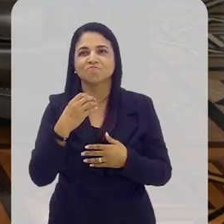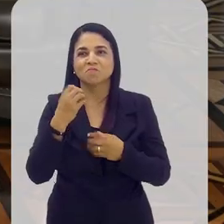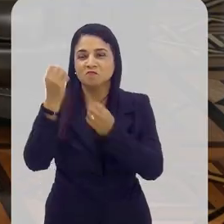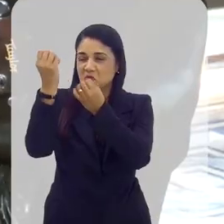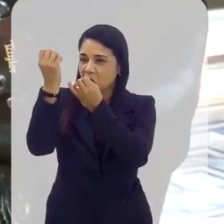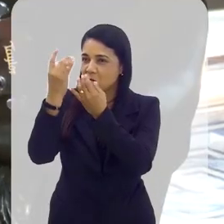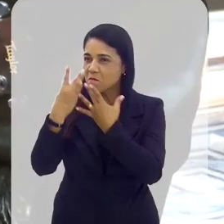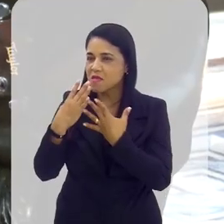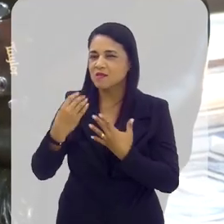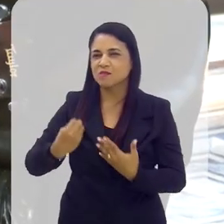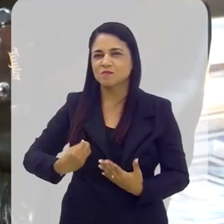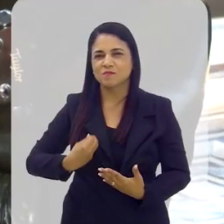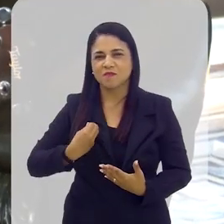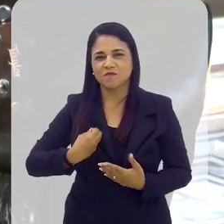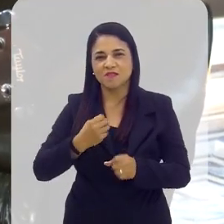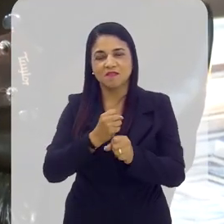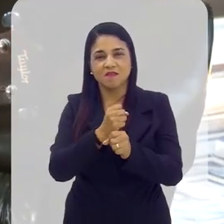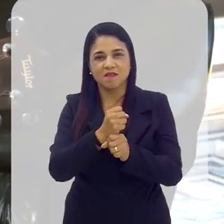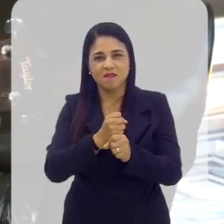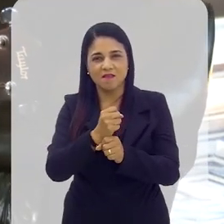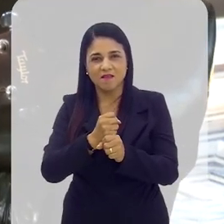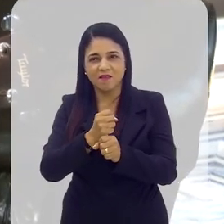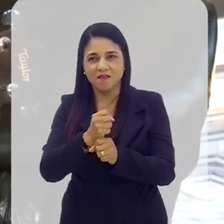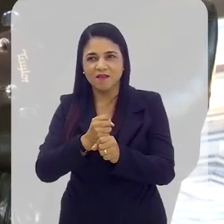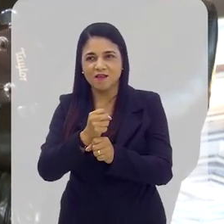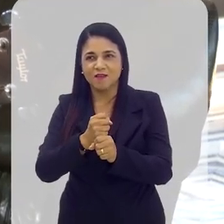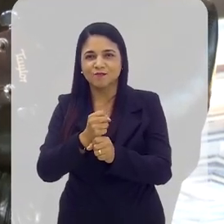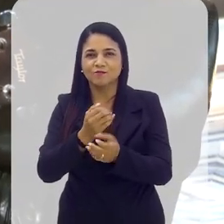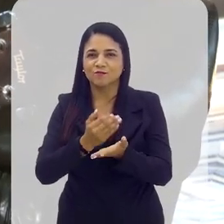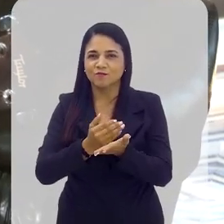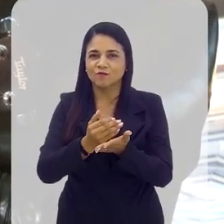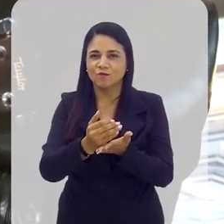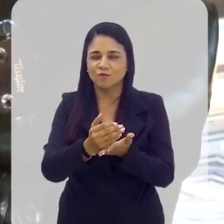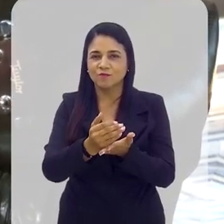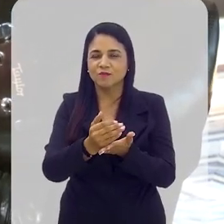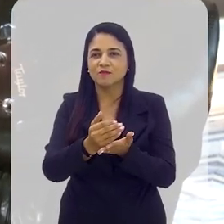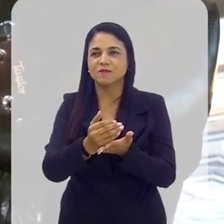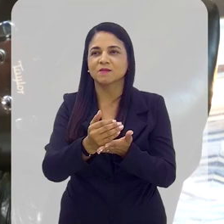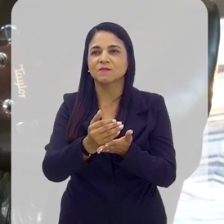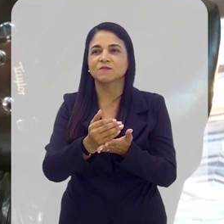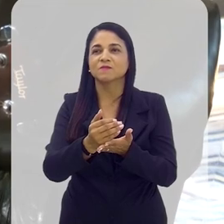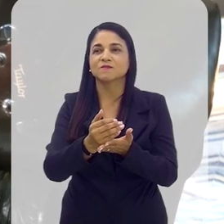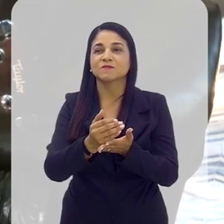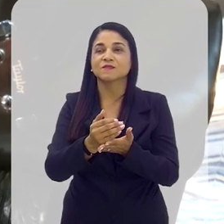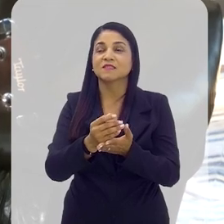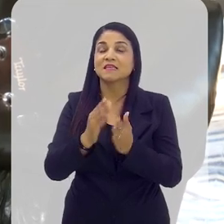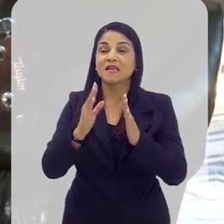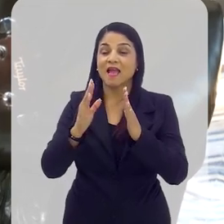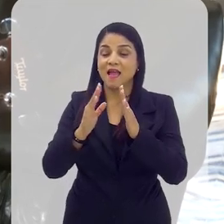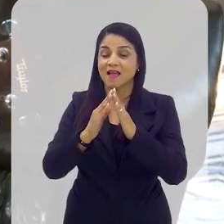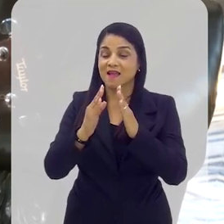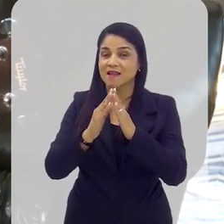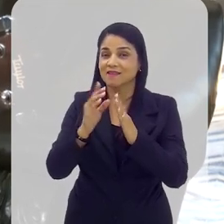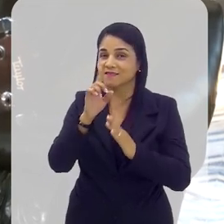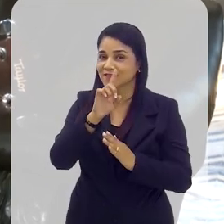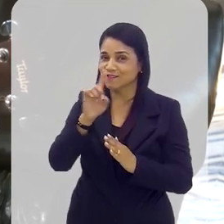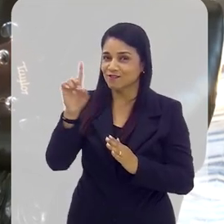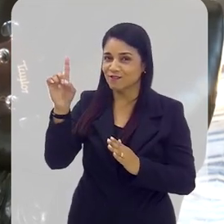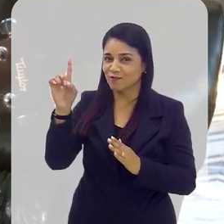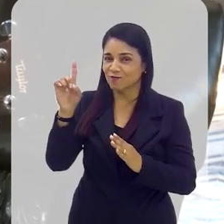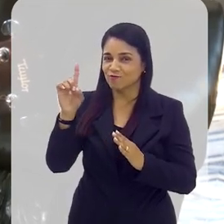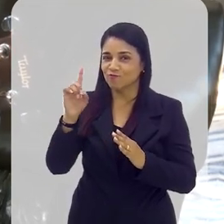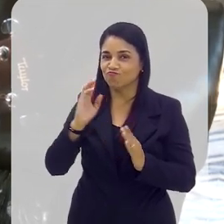uma bênção na minha vida por muitos anos, né? E essa canção que eu comecei fazendo aqui a introdução, falando sobre Tu é a casa,